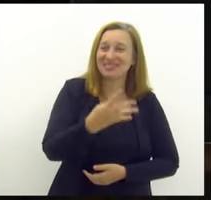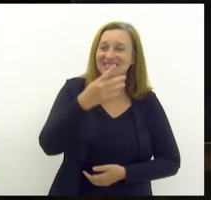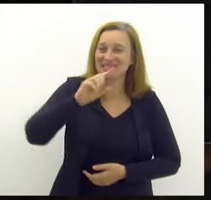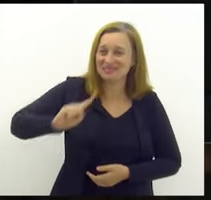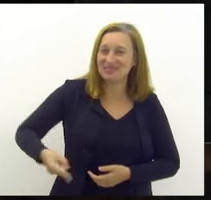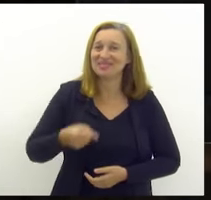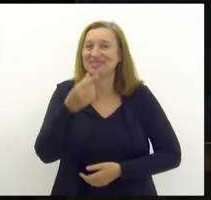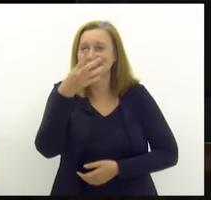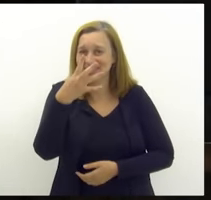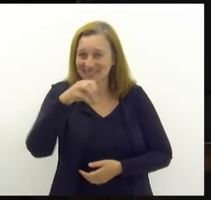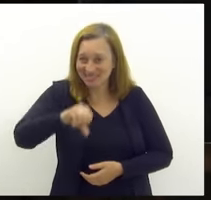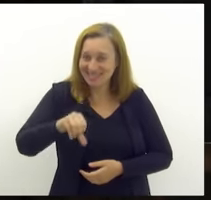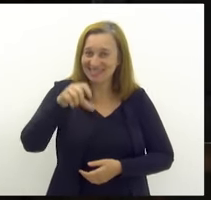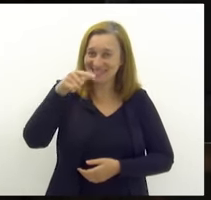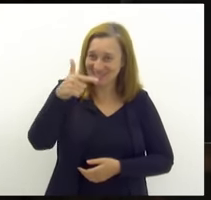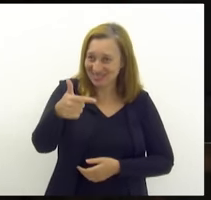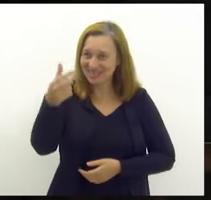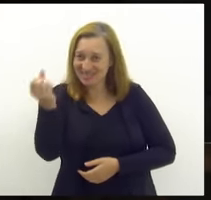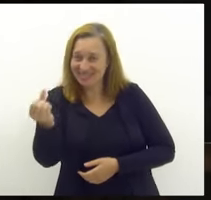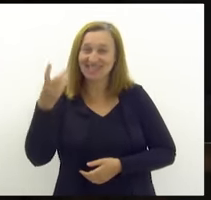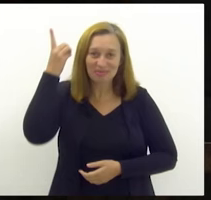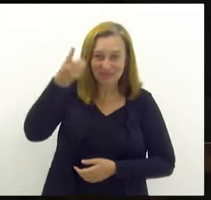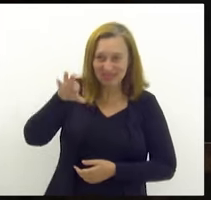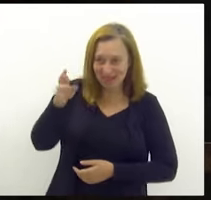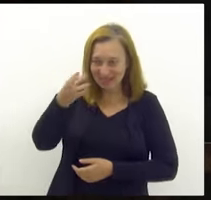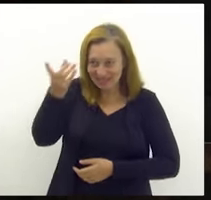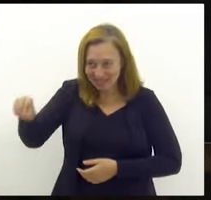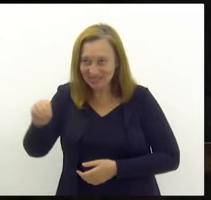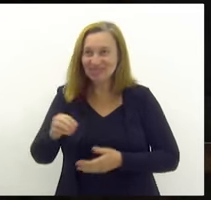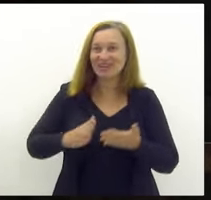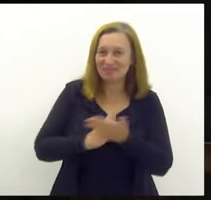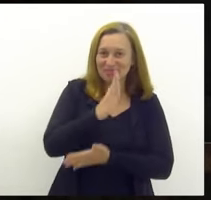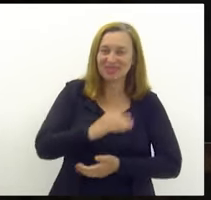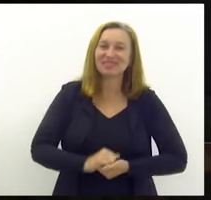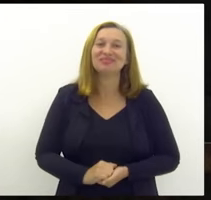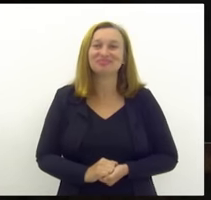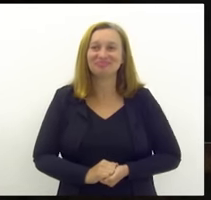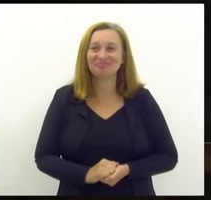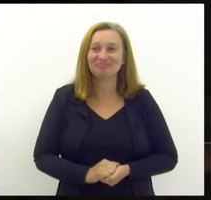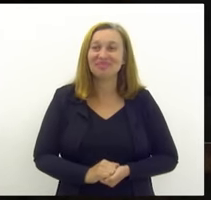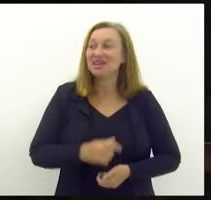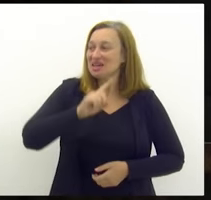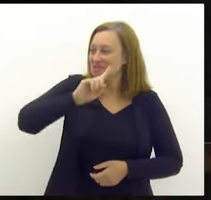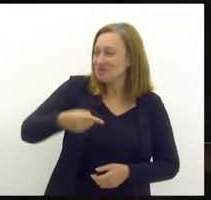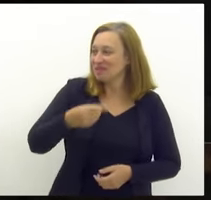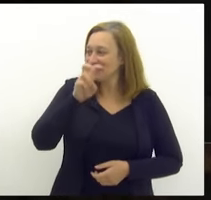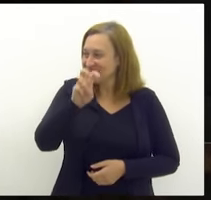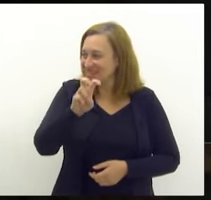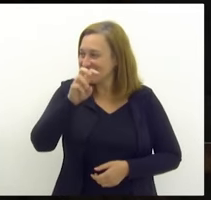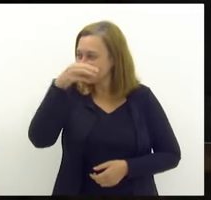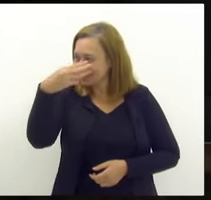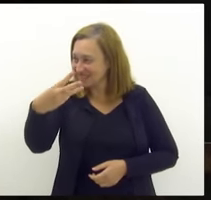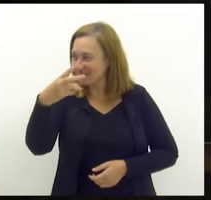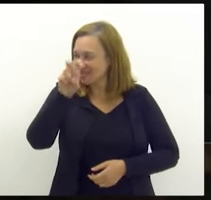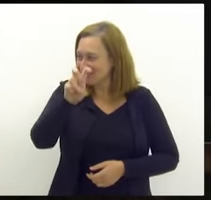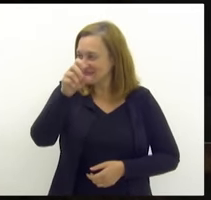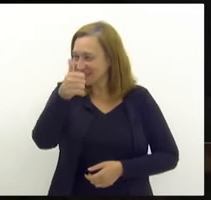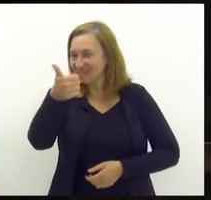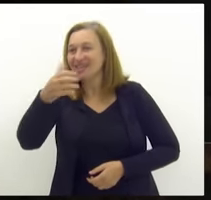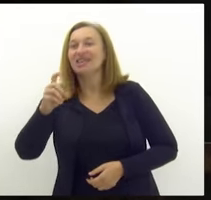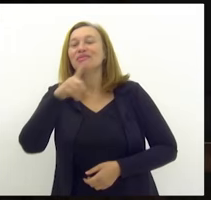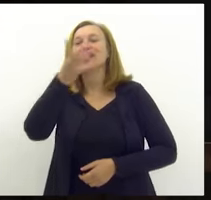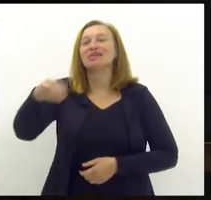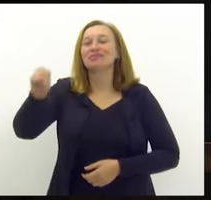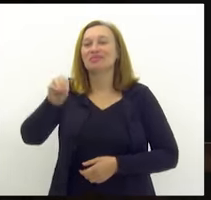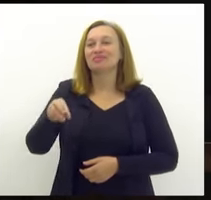557/2021 21 Deputado brasão senhores que aprovam permane Como estão aprovado 1035 2023 Deputado brasão